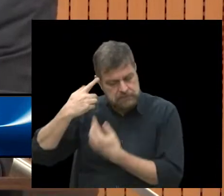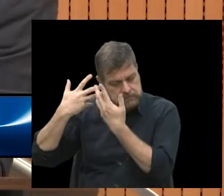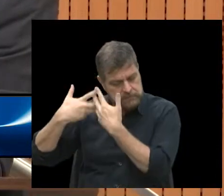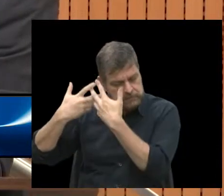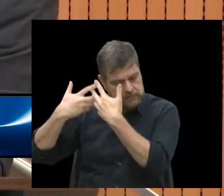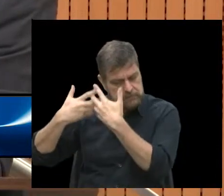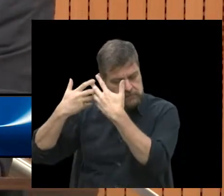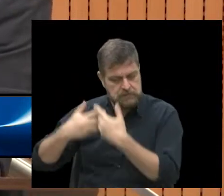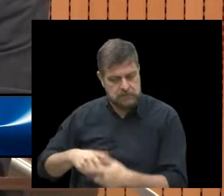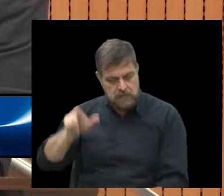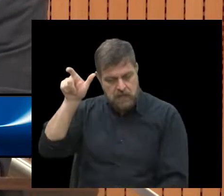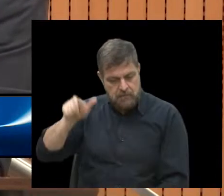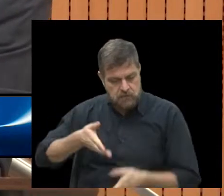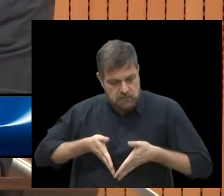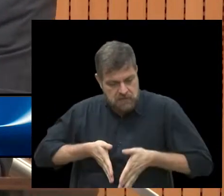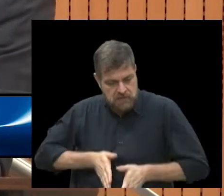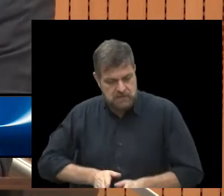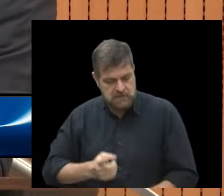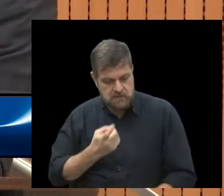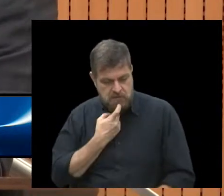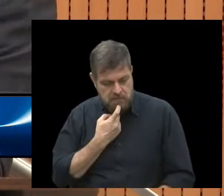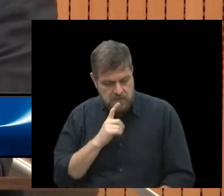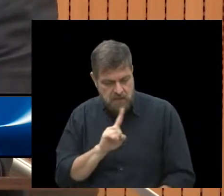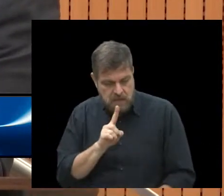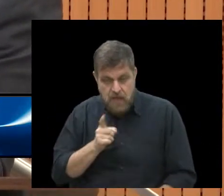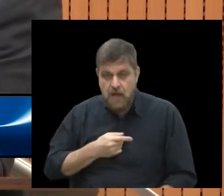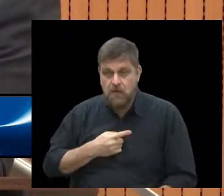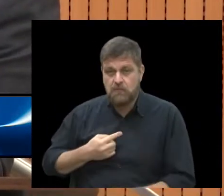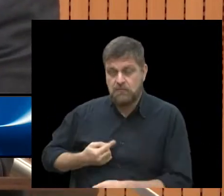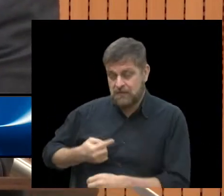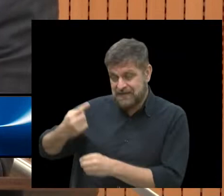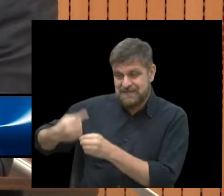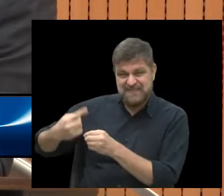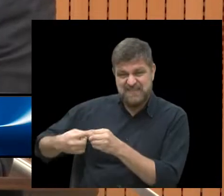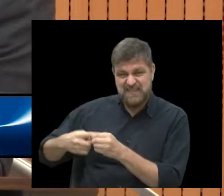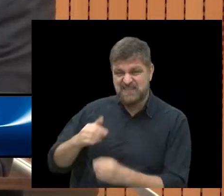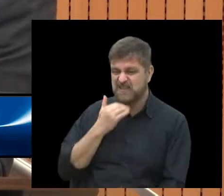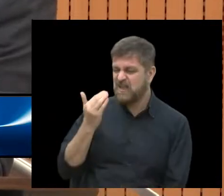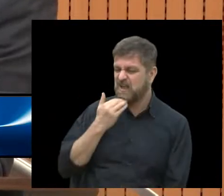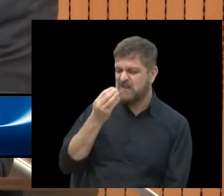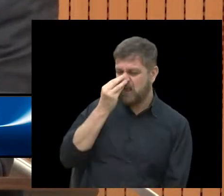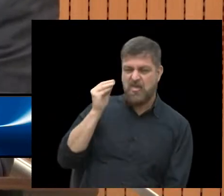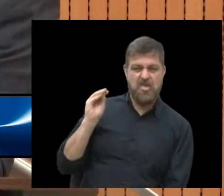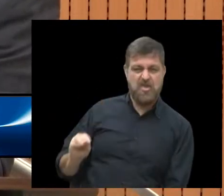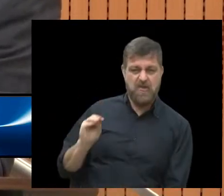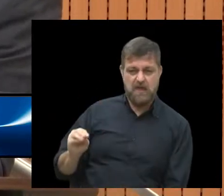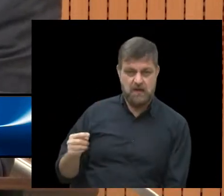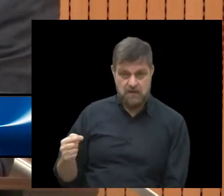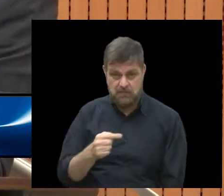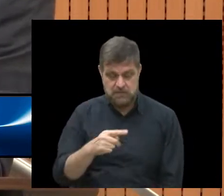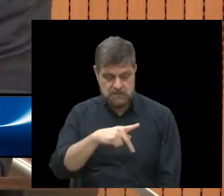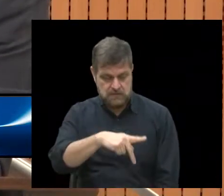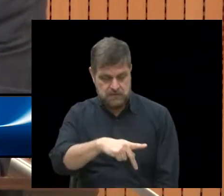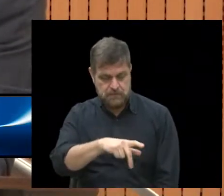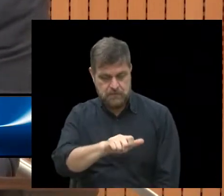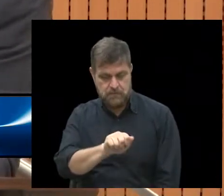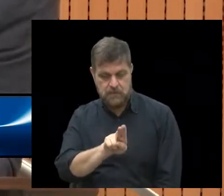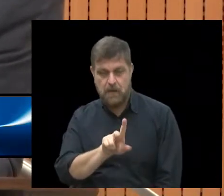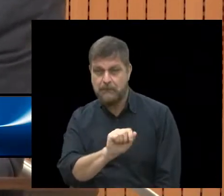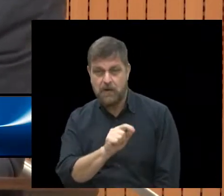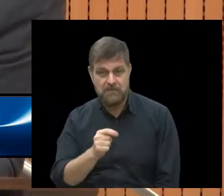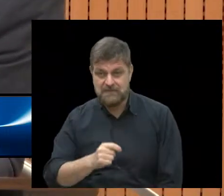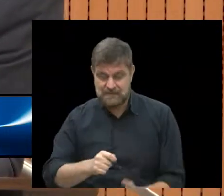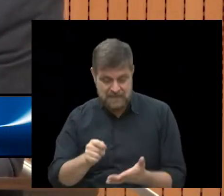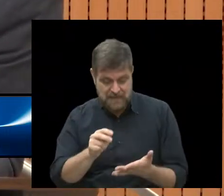a naturalidade dos políticos corruptos com o possível desdém com a cidade. Você, vereador Galtério, não leu